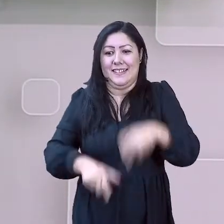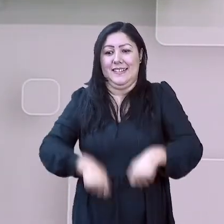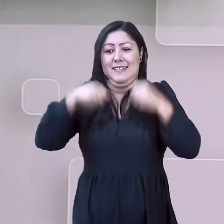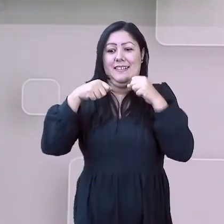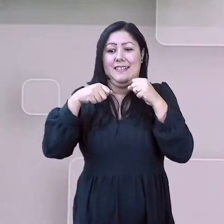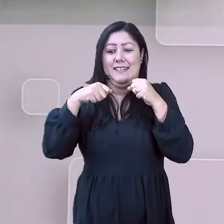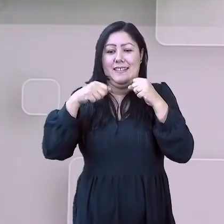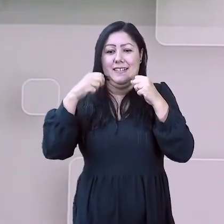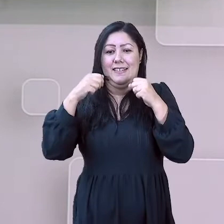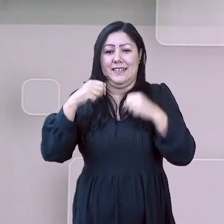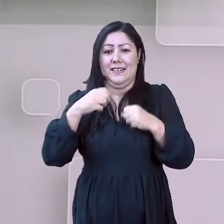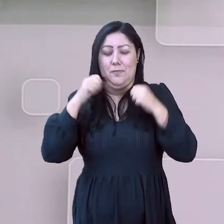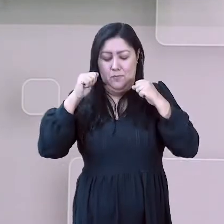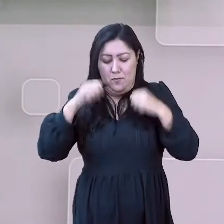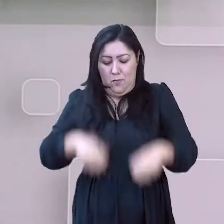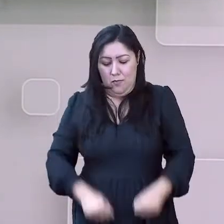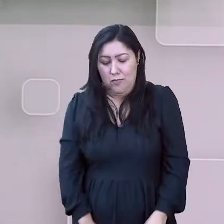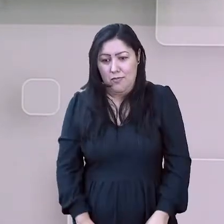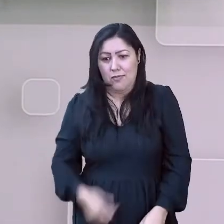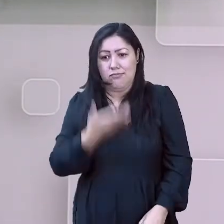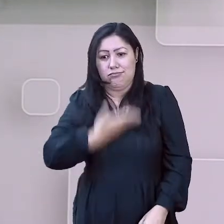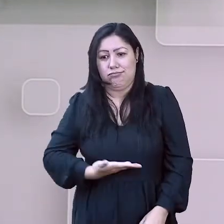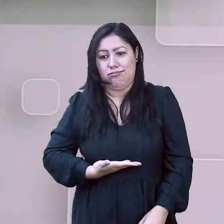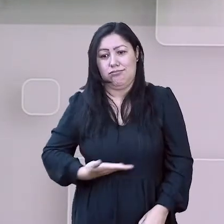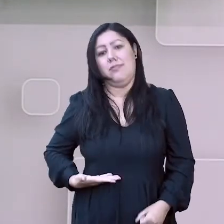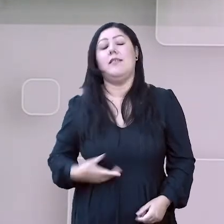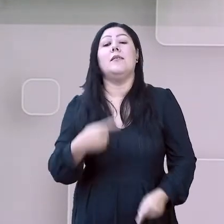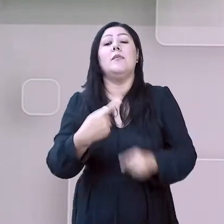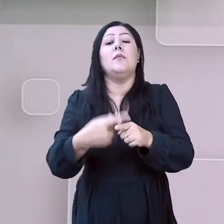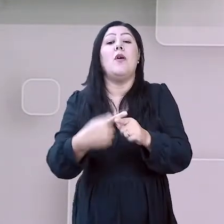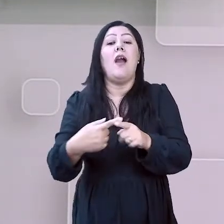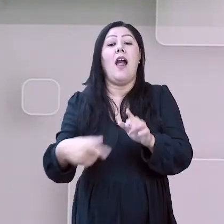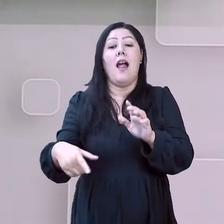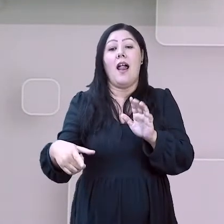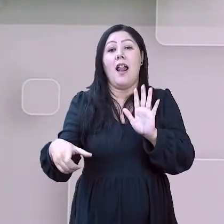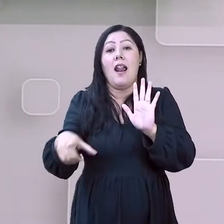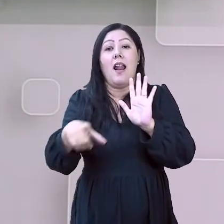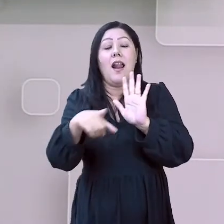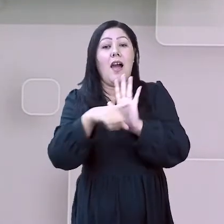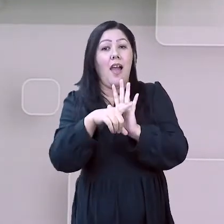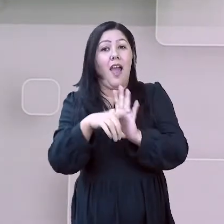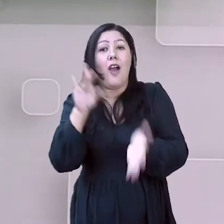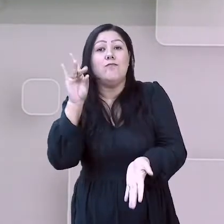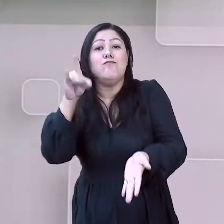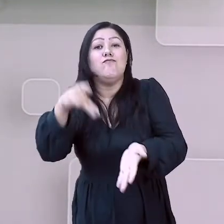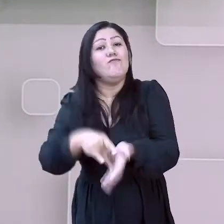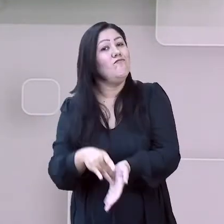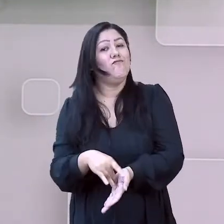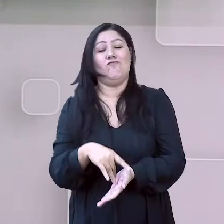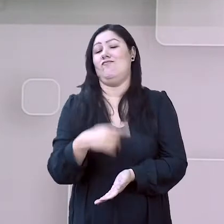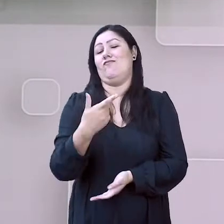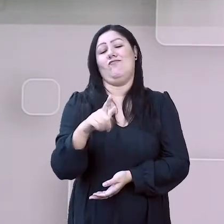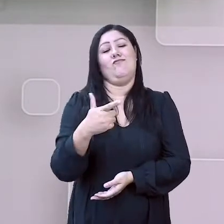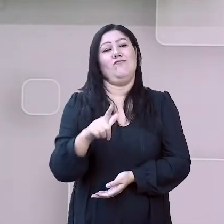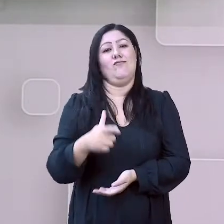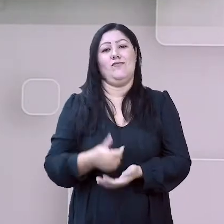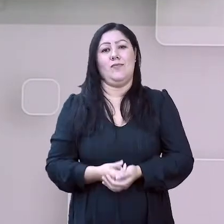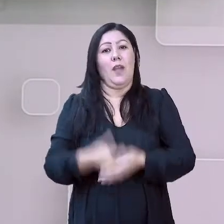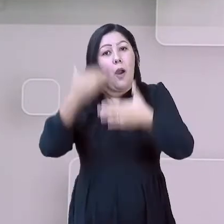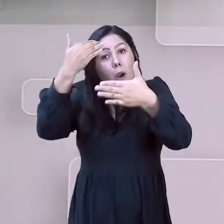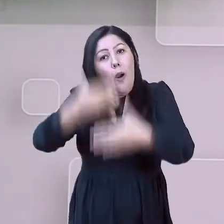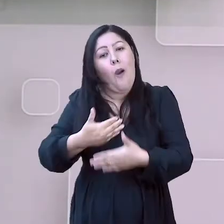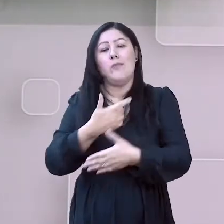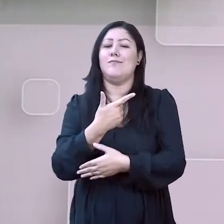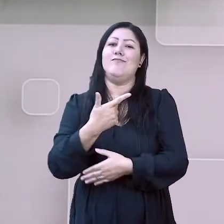quê? Porque ela ainda não é uma lei. Porque ela ainda não foi comprovada. Tá